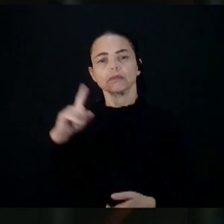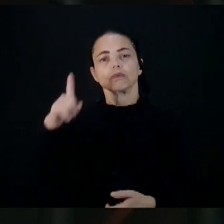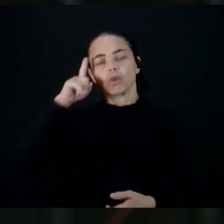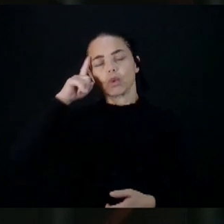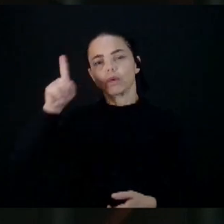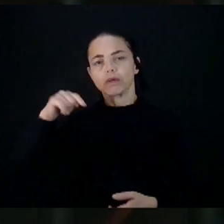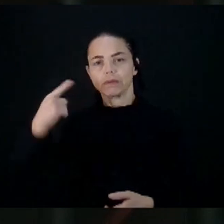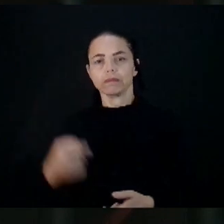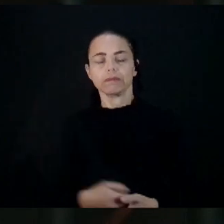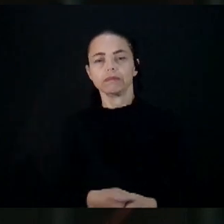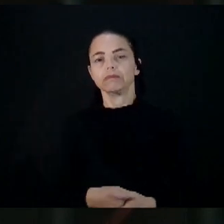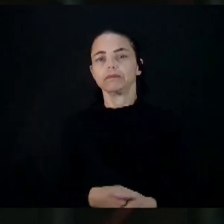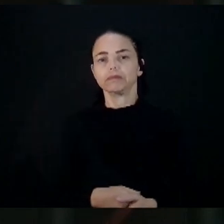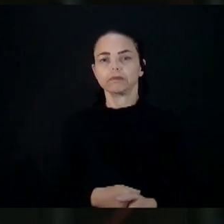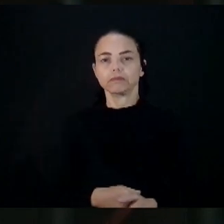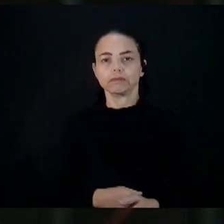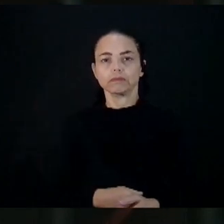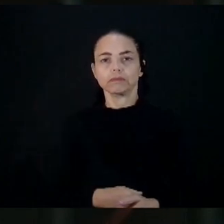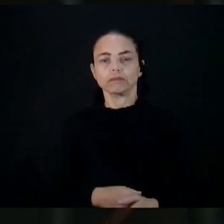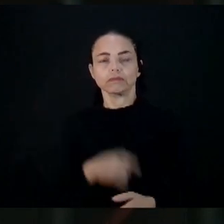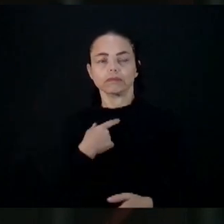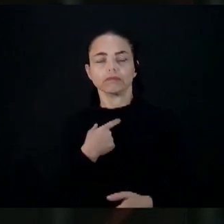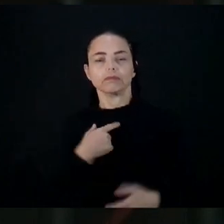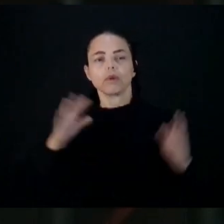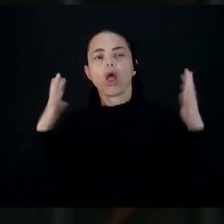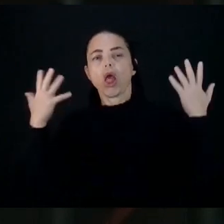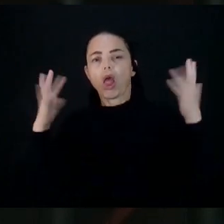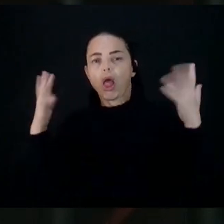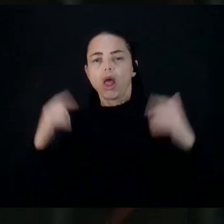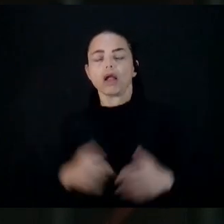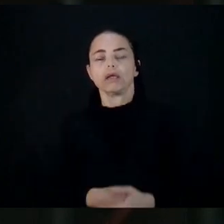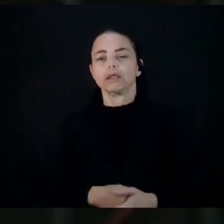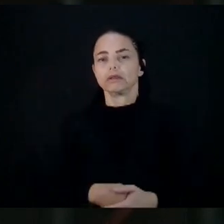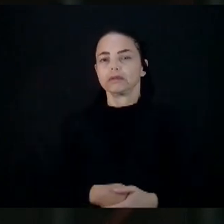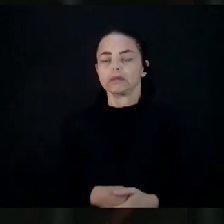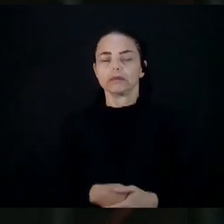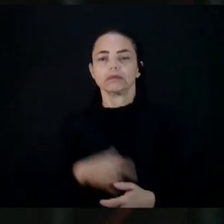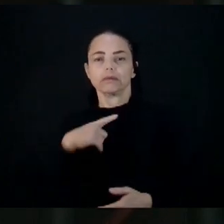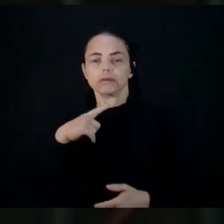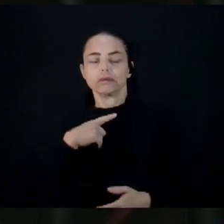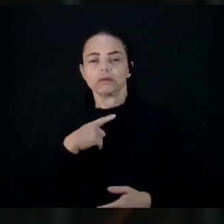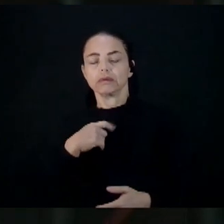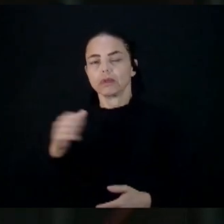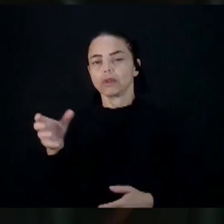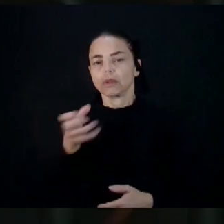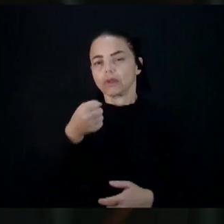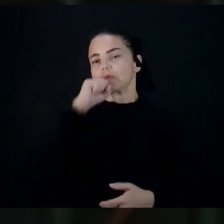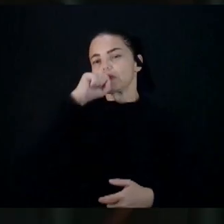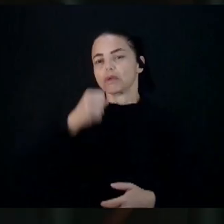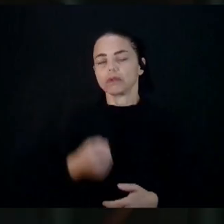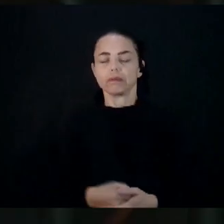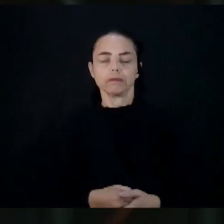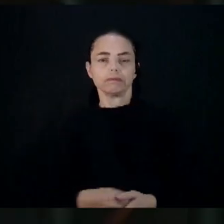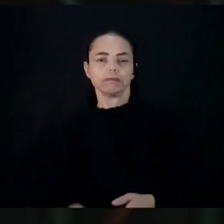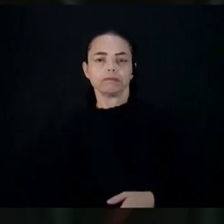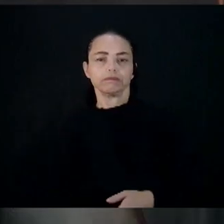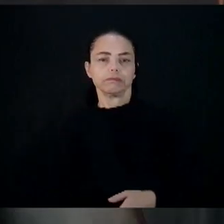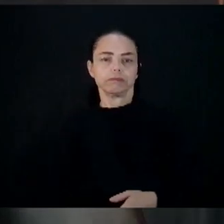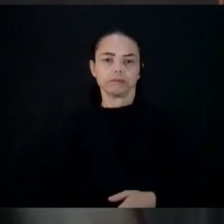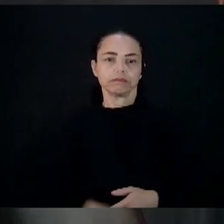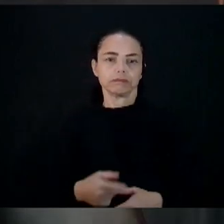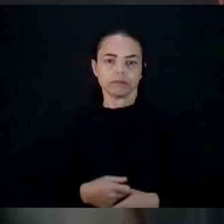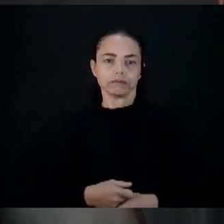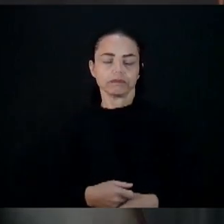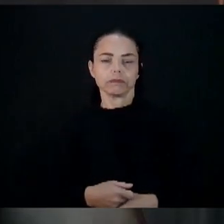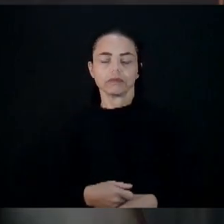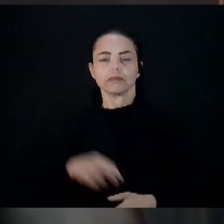de repente, uma comemoração que teve o consumo de cerveja, de álcool? Famosa ressaca,